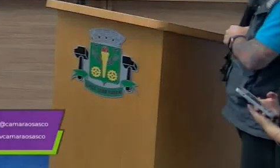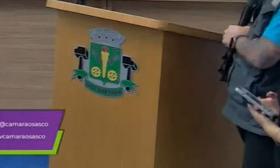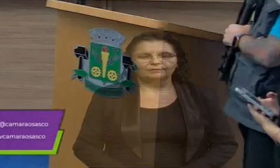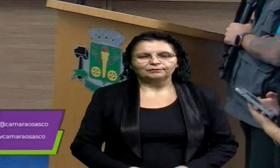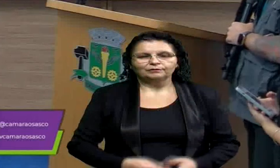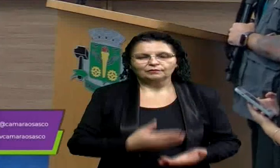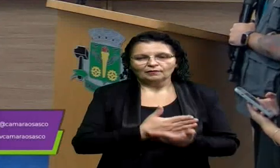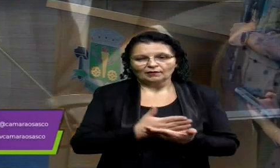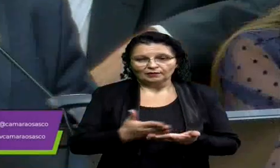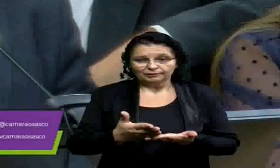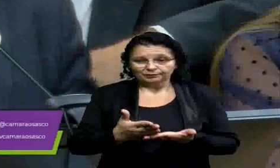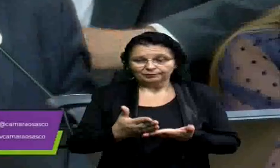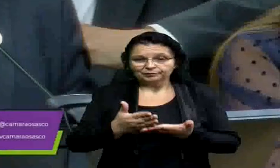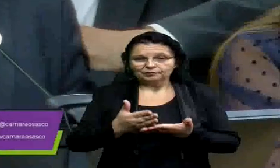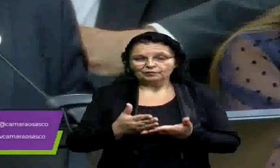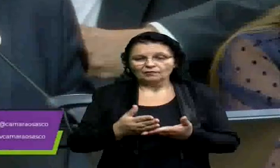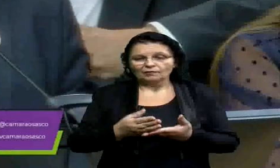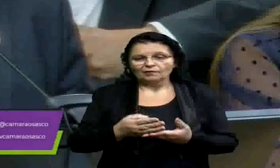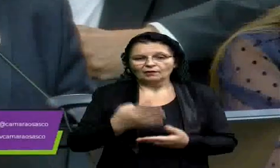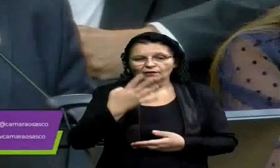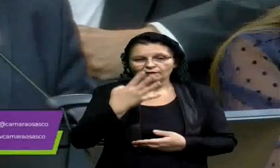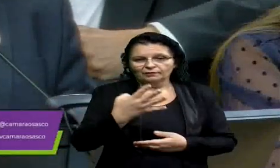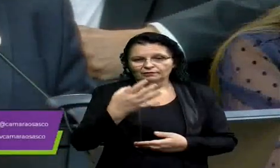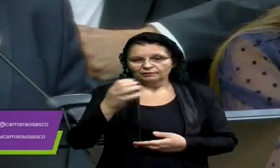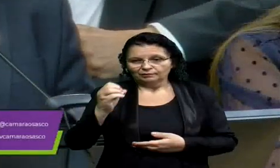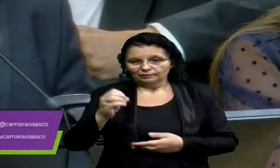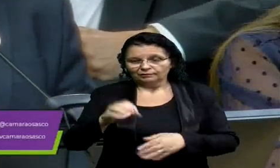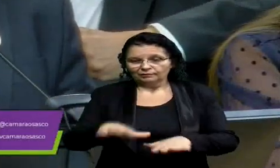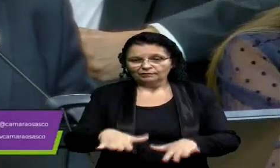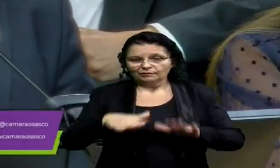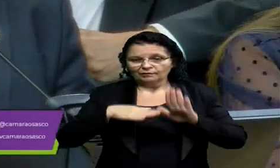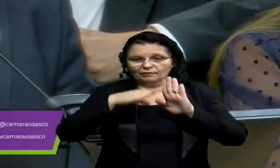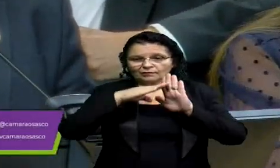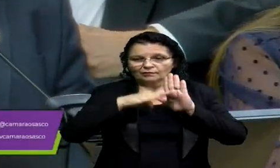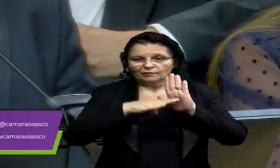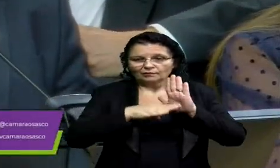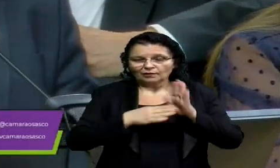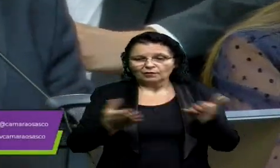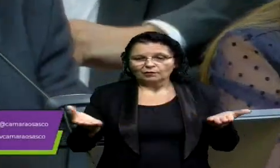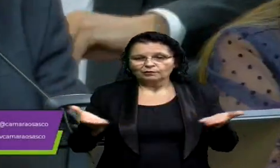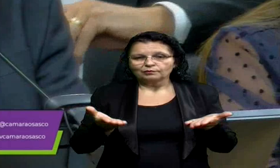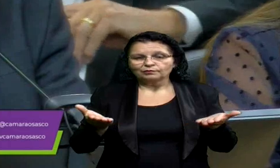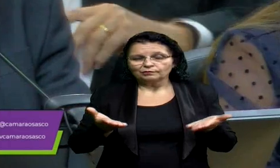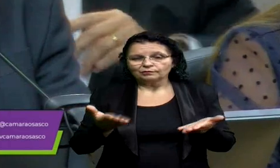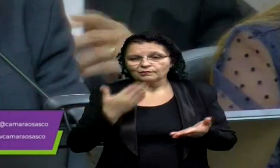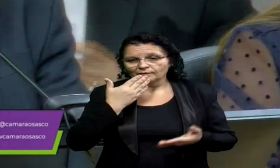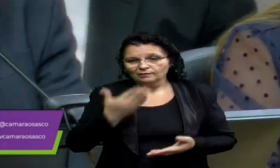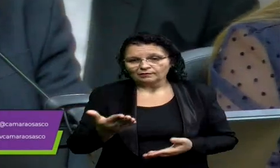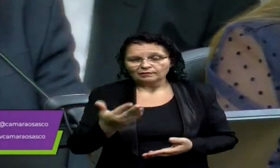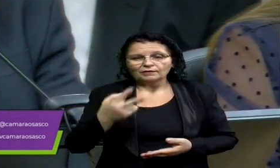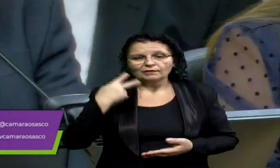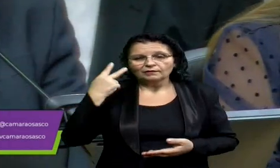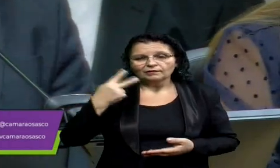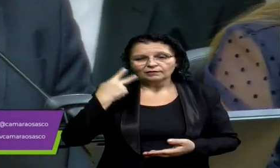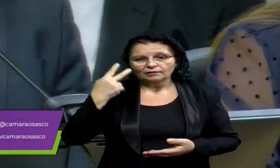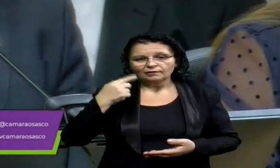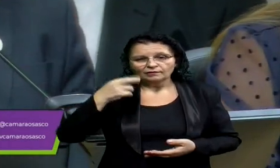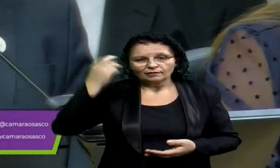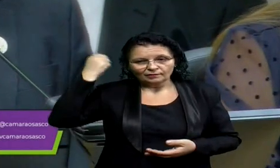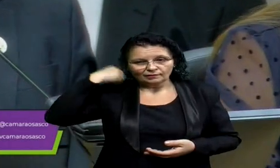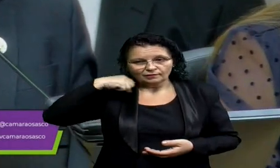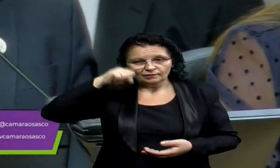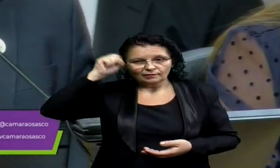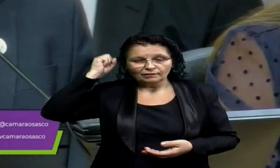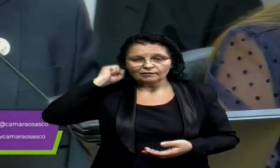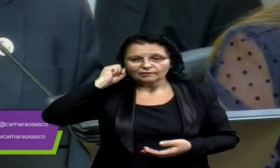Para darmos início a 41ª sessão ordinária desta tarde s Solicito a nobre vereadora pastora